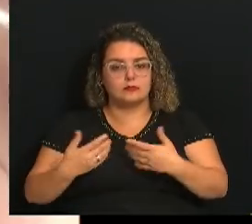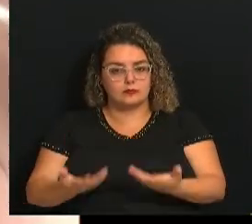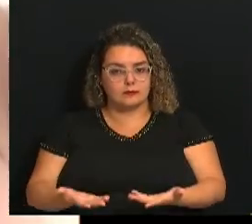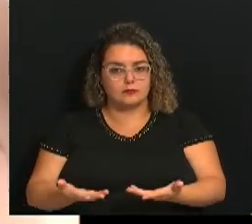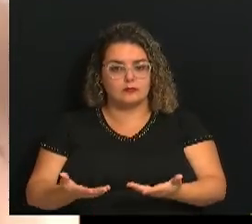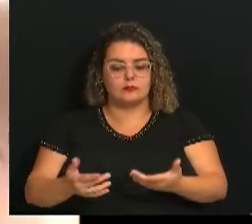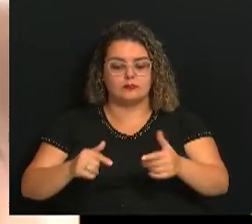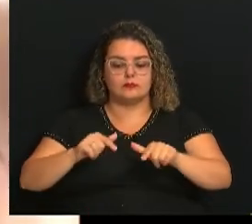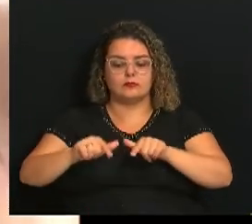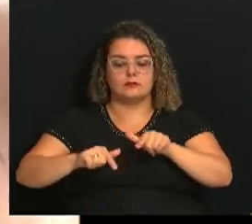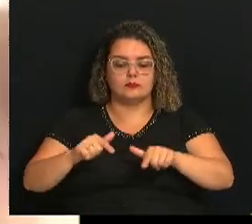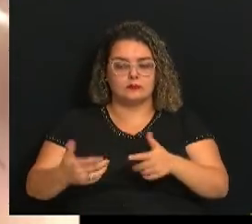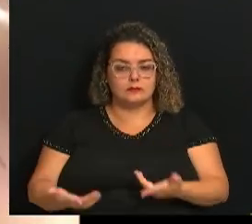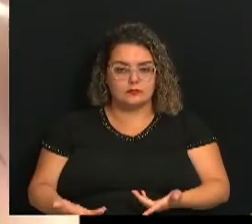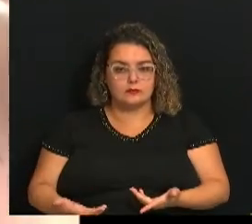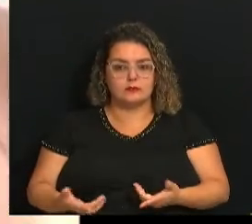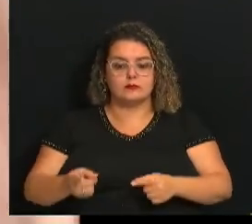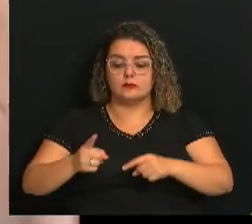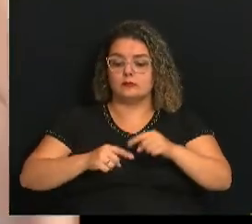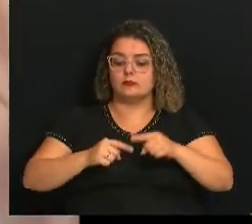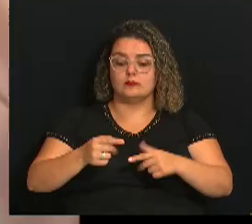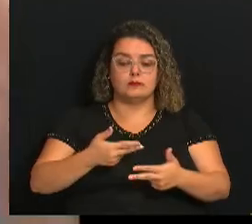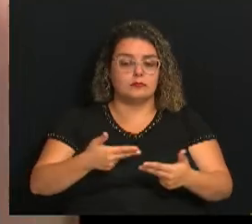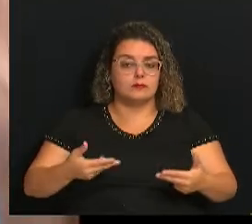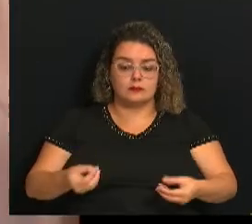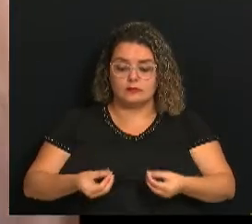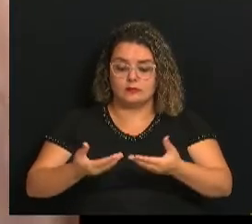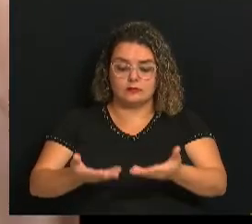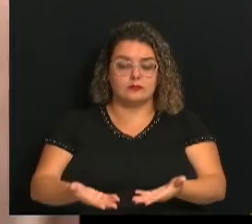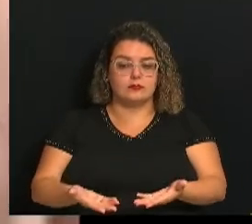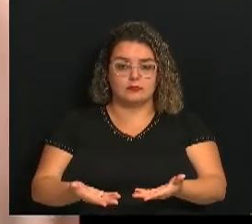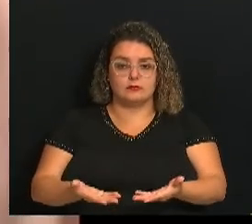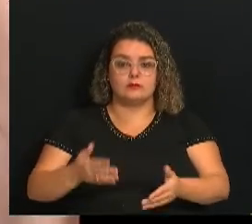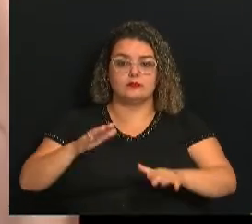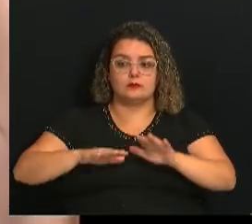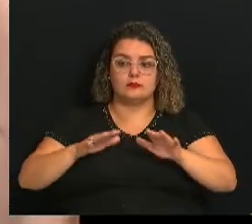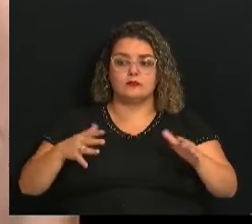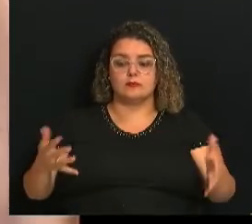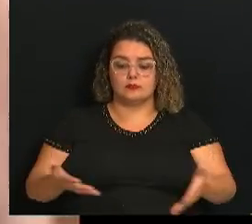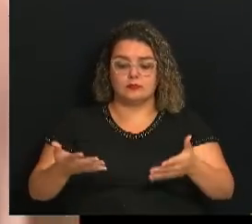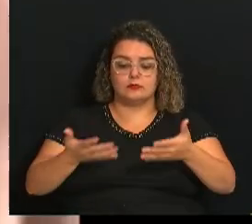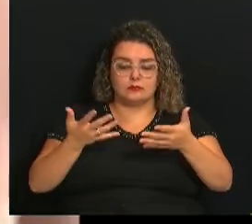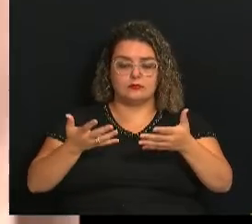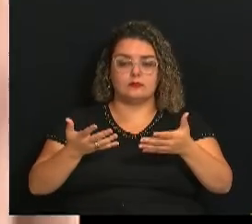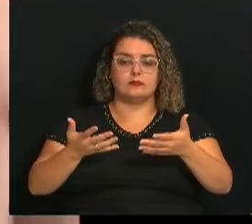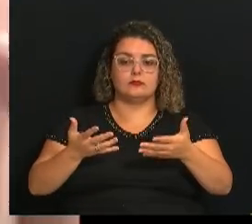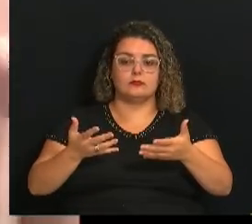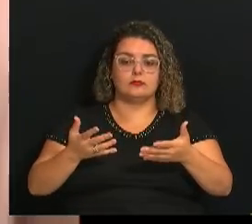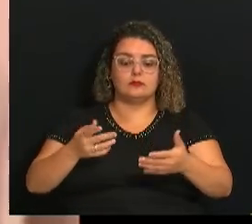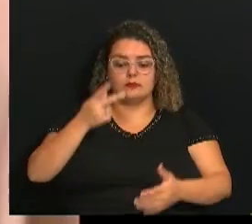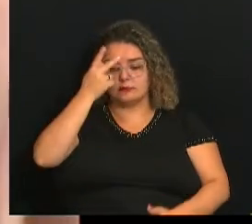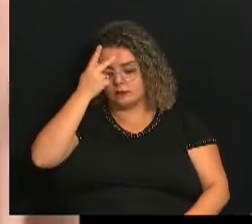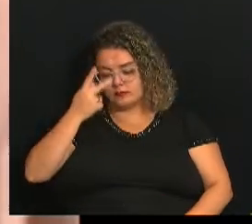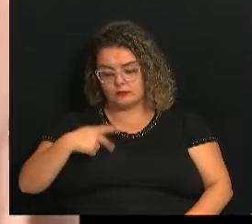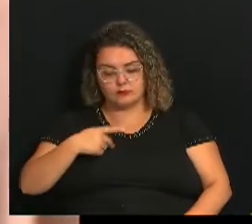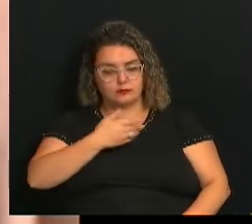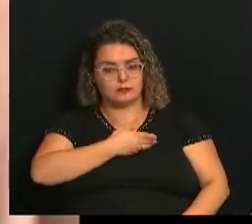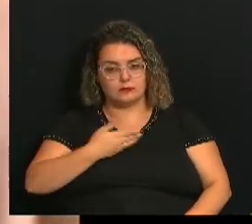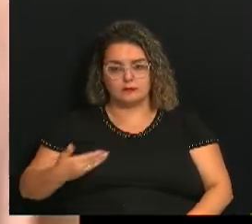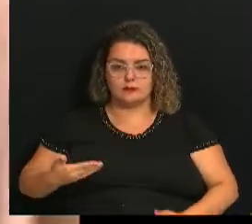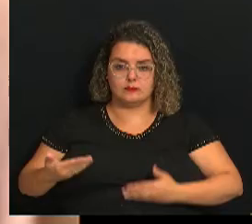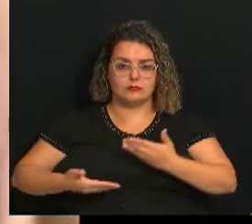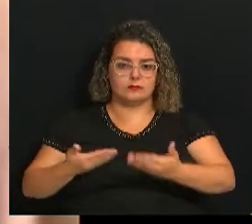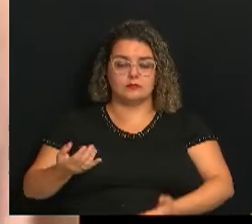às vezes, de estímulo à própria execução da política pública. Então, se existem nichos